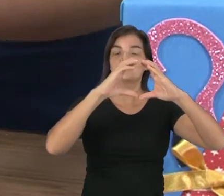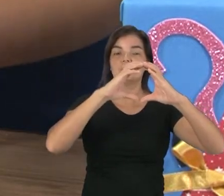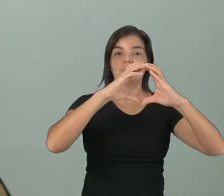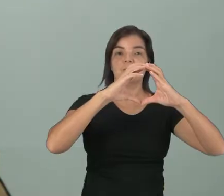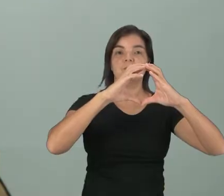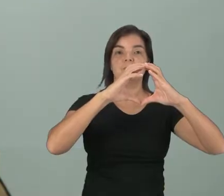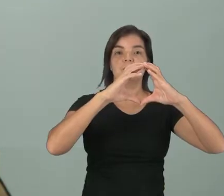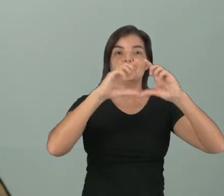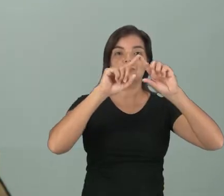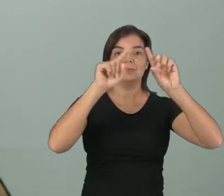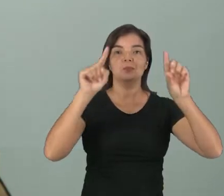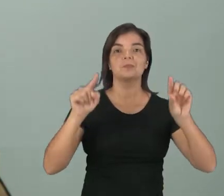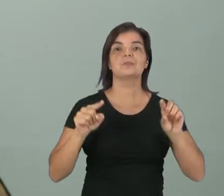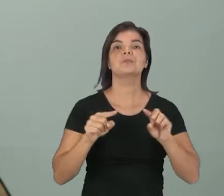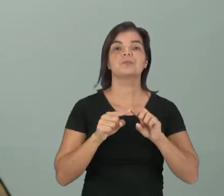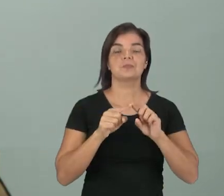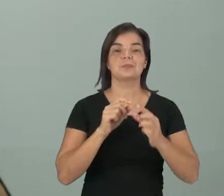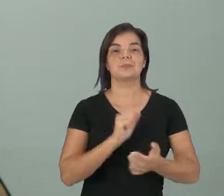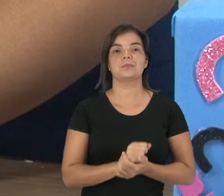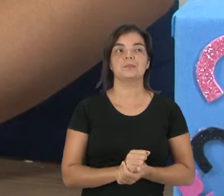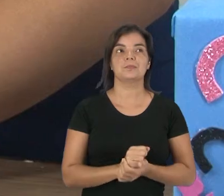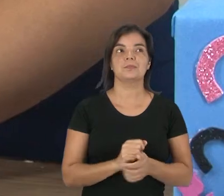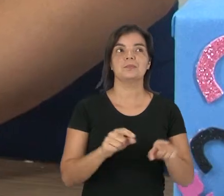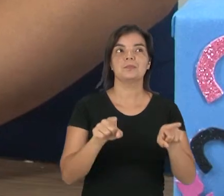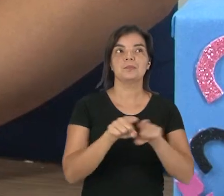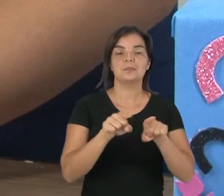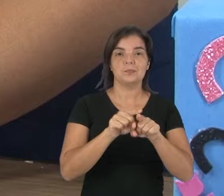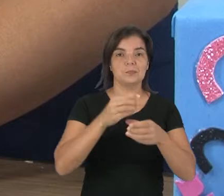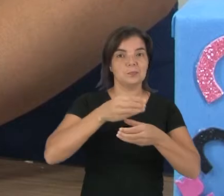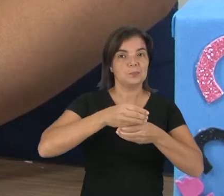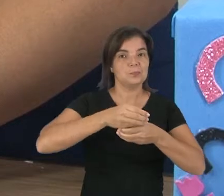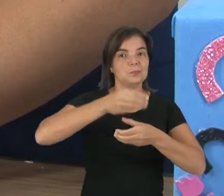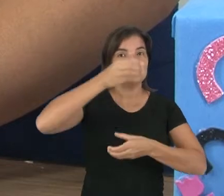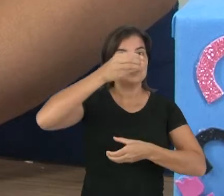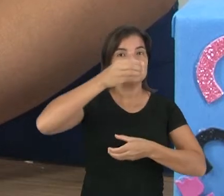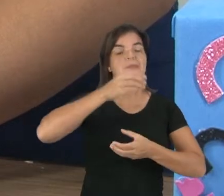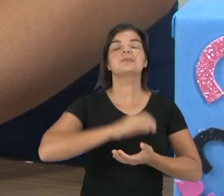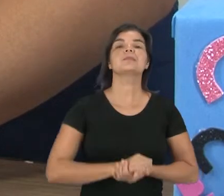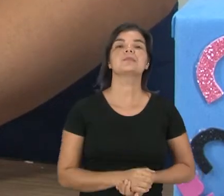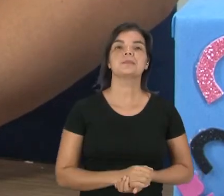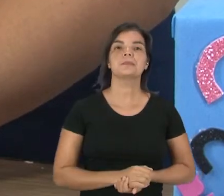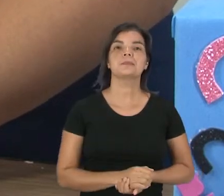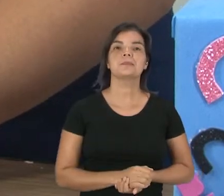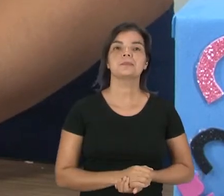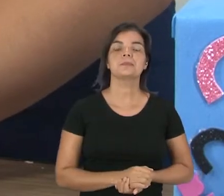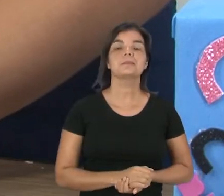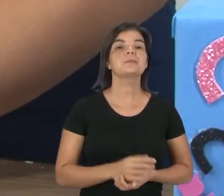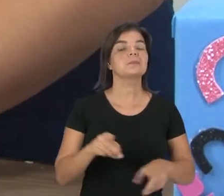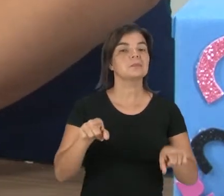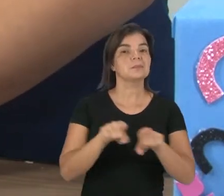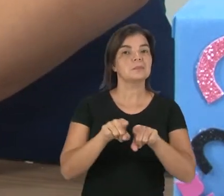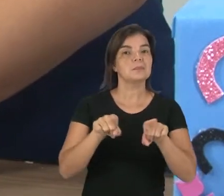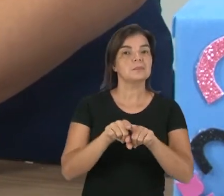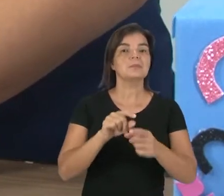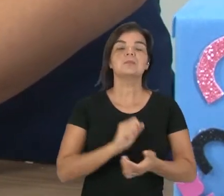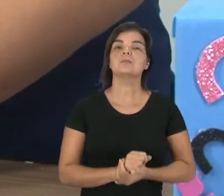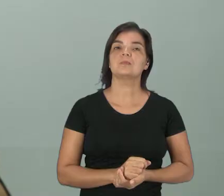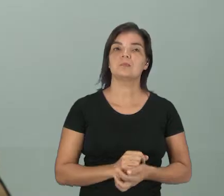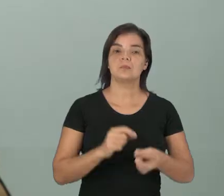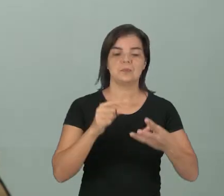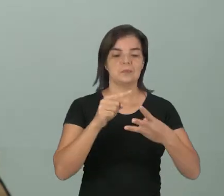também vimos o cilindro. Olha só, muito bem. Falamos